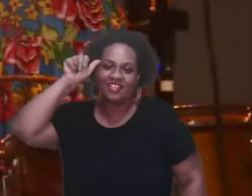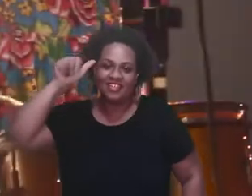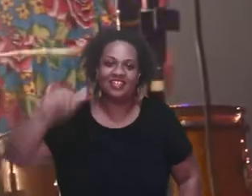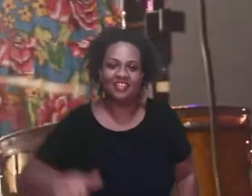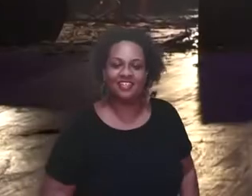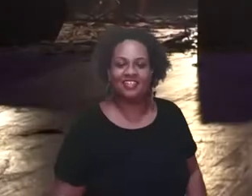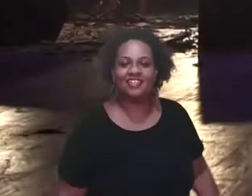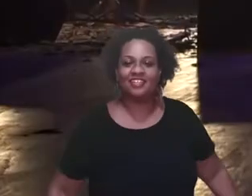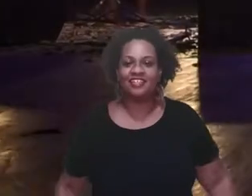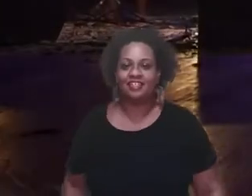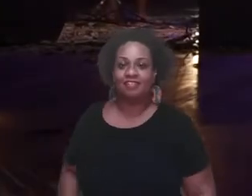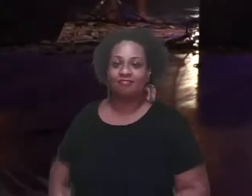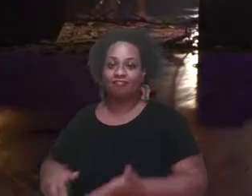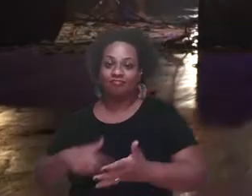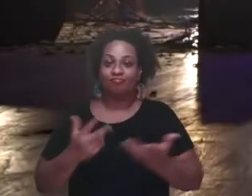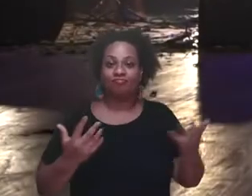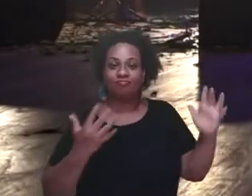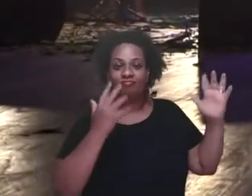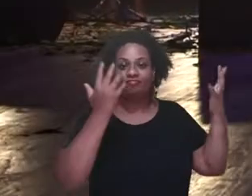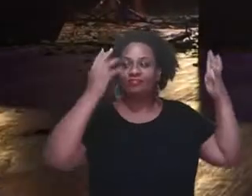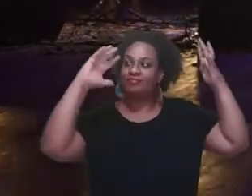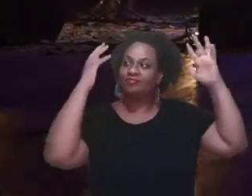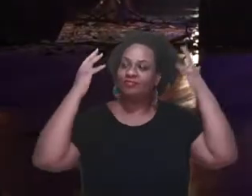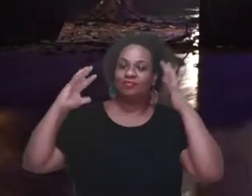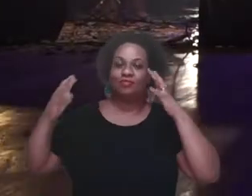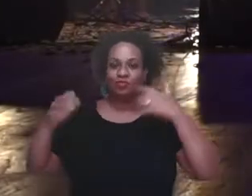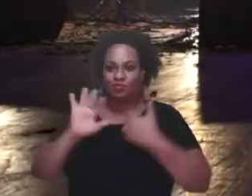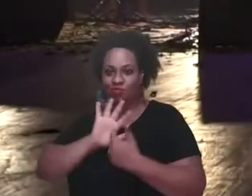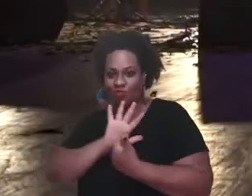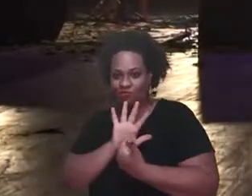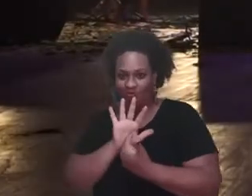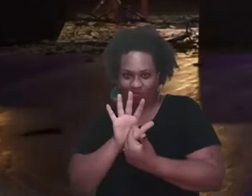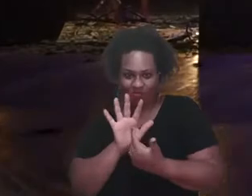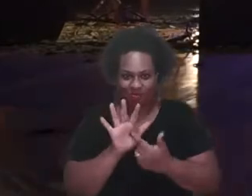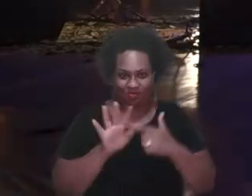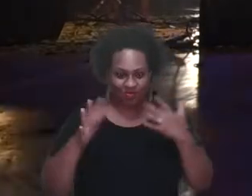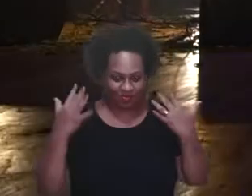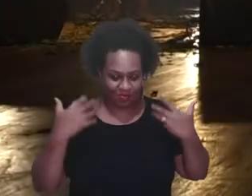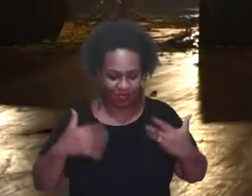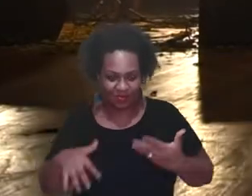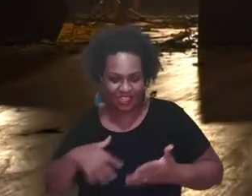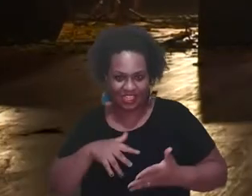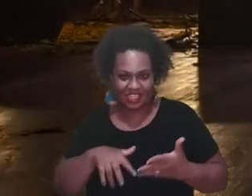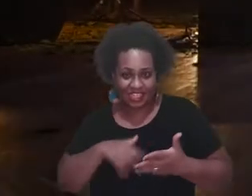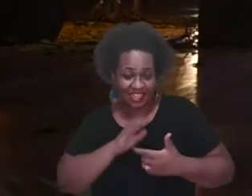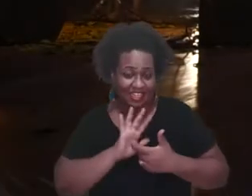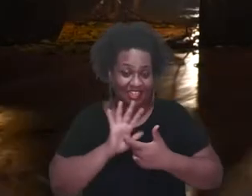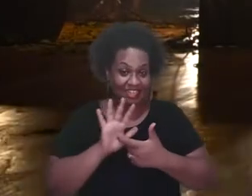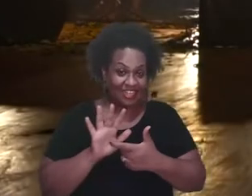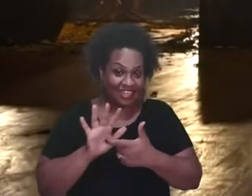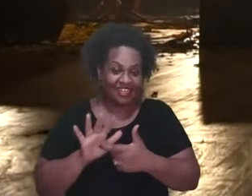cavalo meu vou dar dirige livrar meu bem ter na tarde de